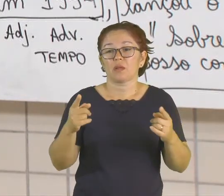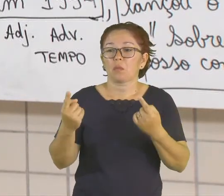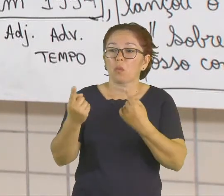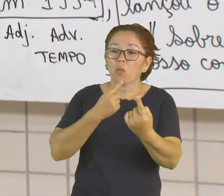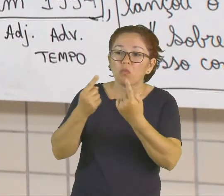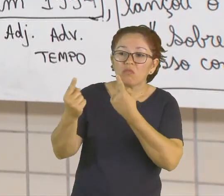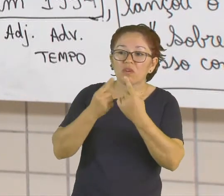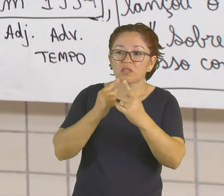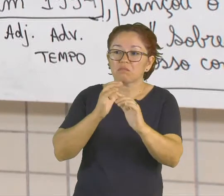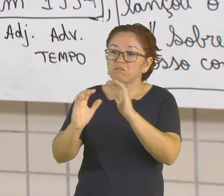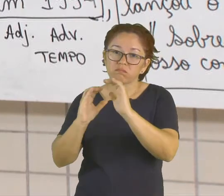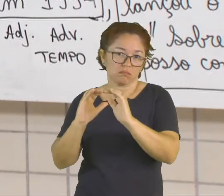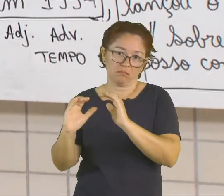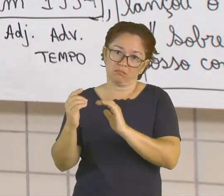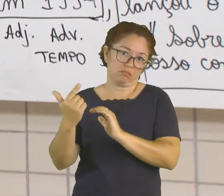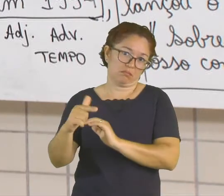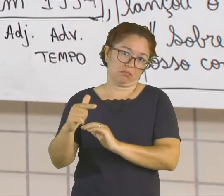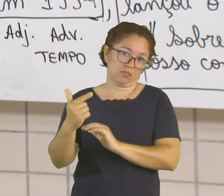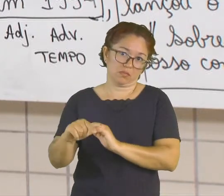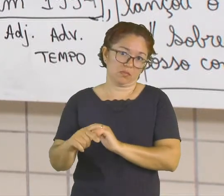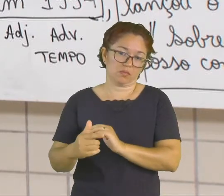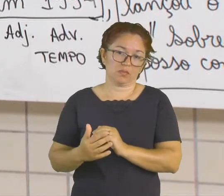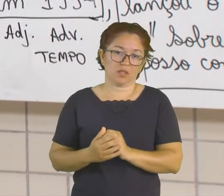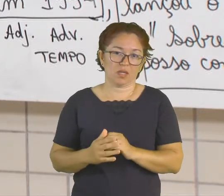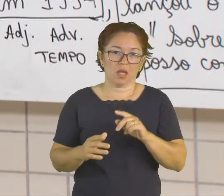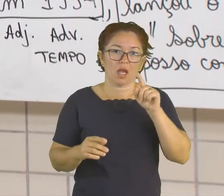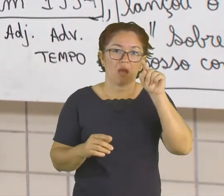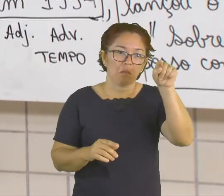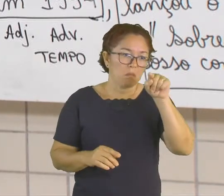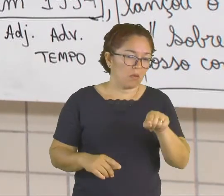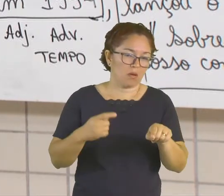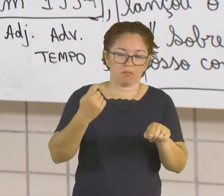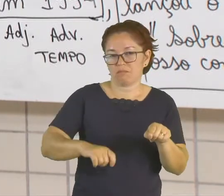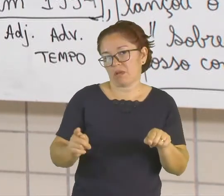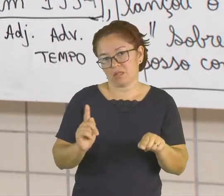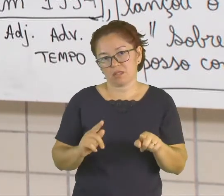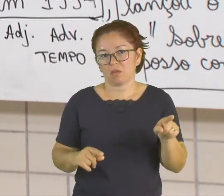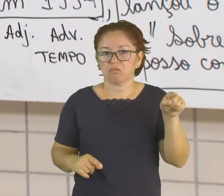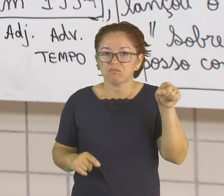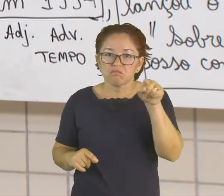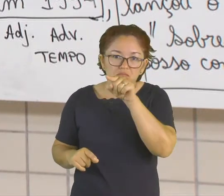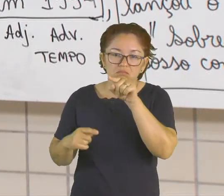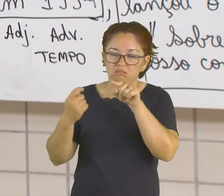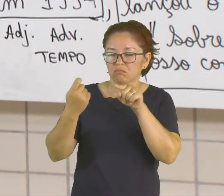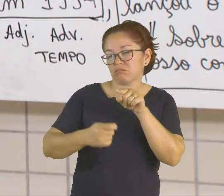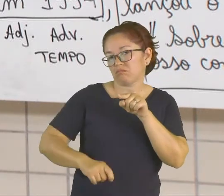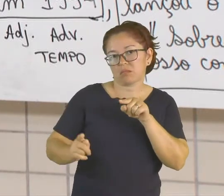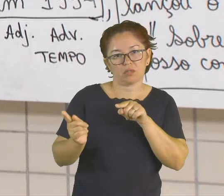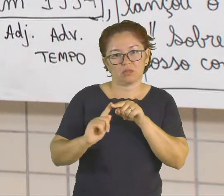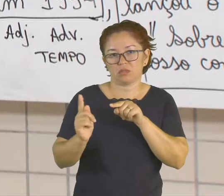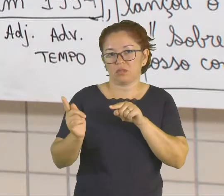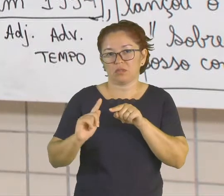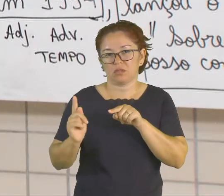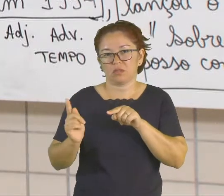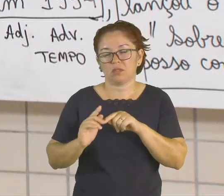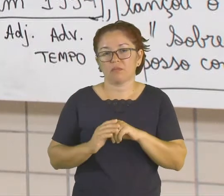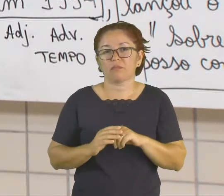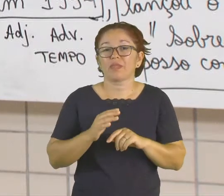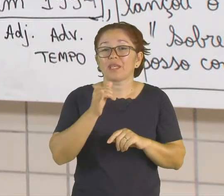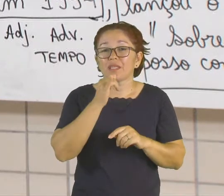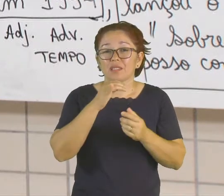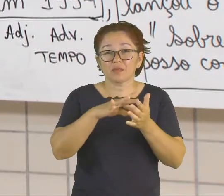diálogo pela pontuação básica, que é 2 pontos ou travessão. Normalmente nos textos informativos,